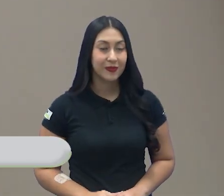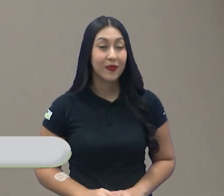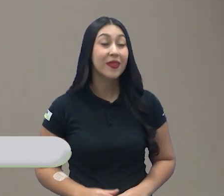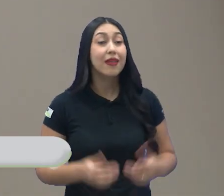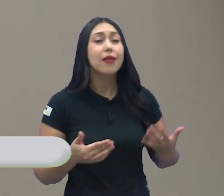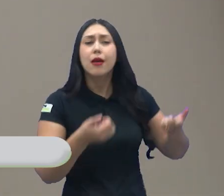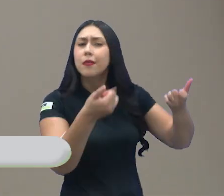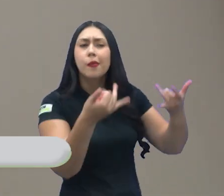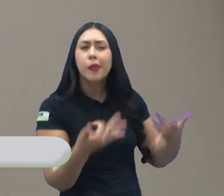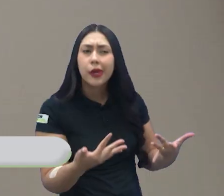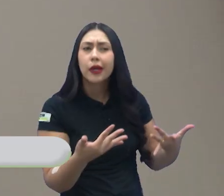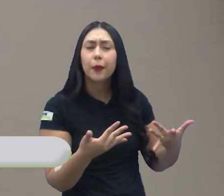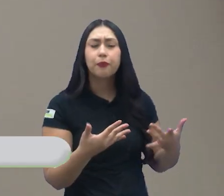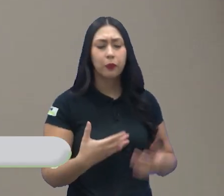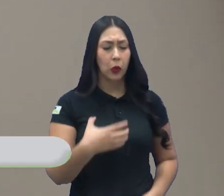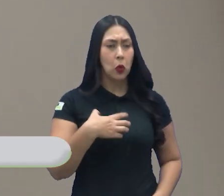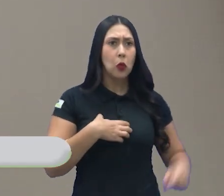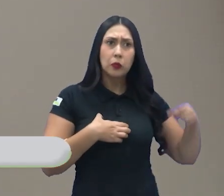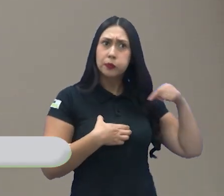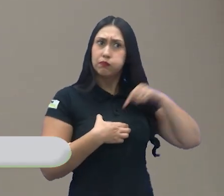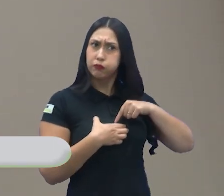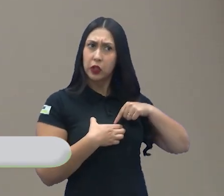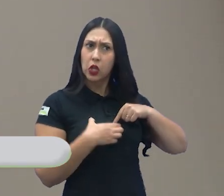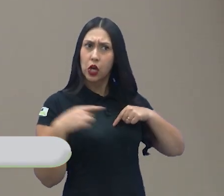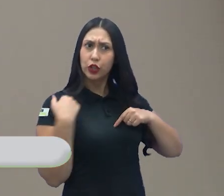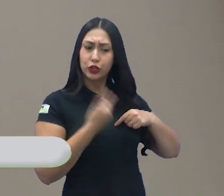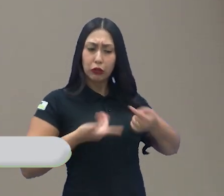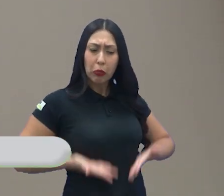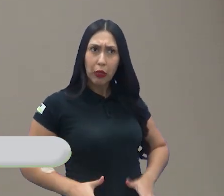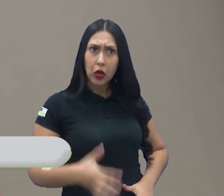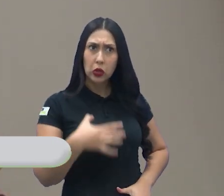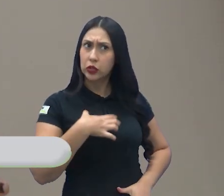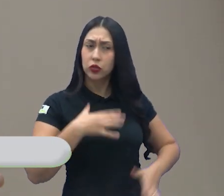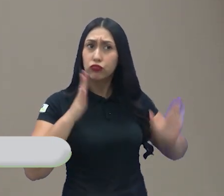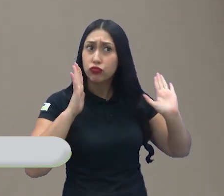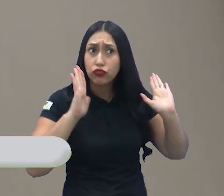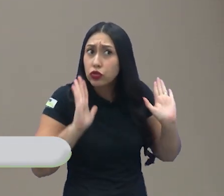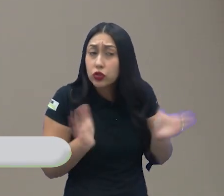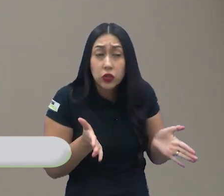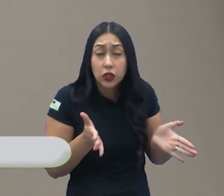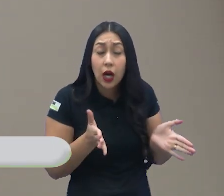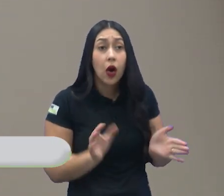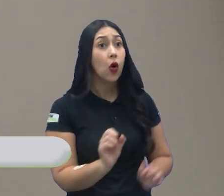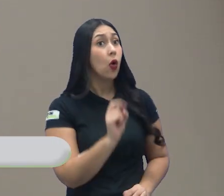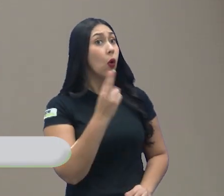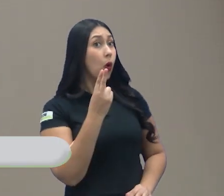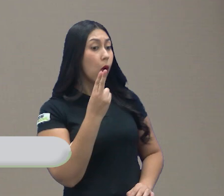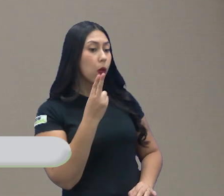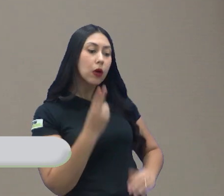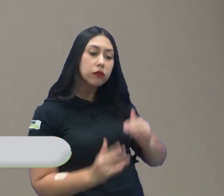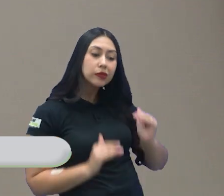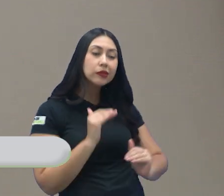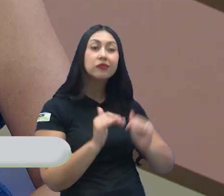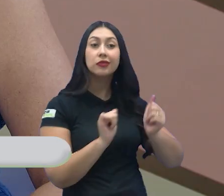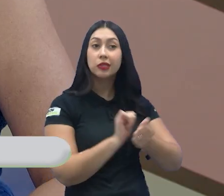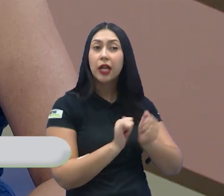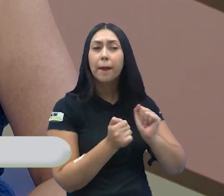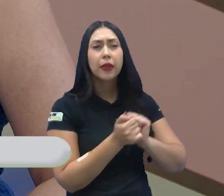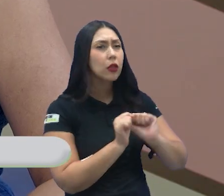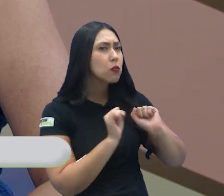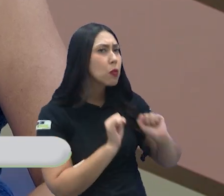fala uma coisa, esse temperamento, geralmente a gente nasce com um tipo específico de temperamento ou é possível moldar ao longo da nossa